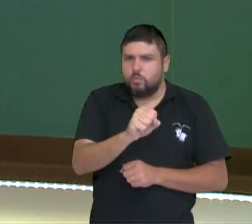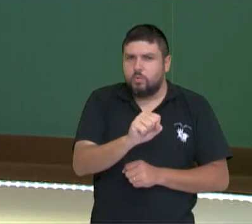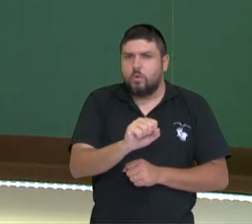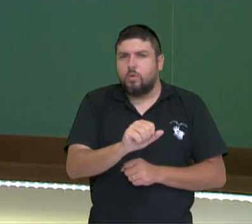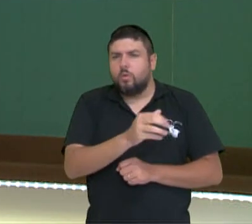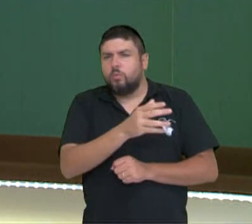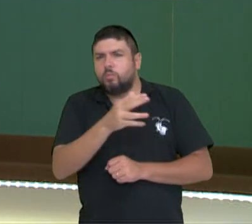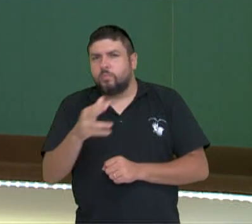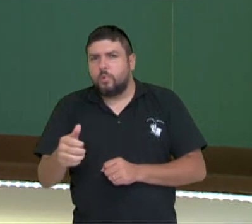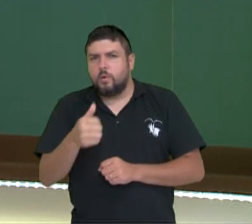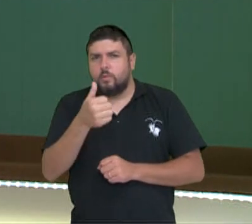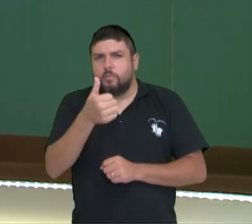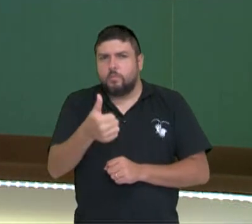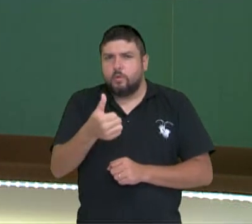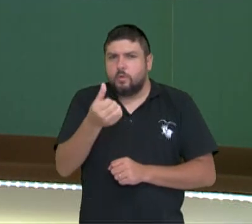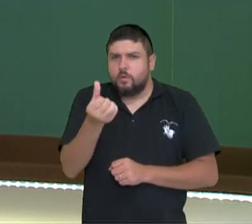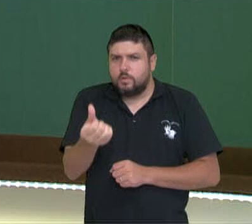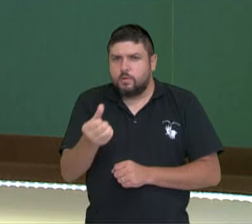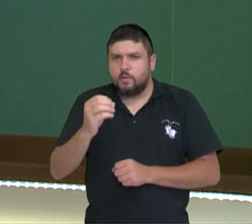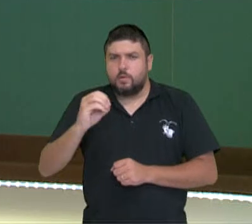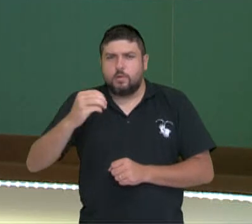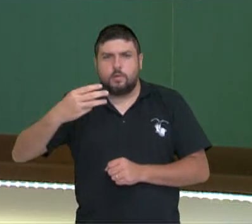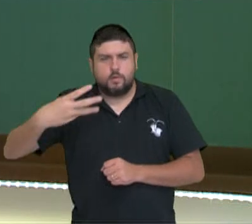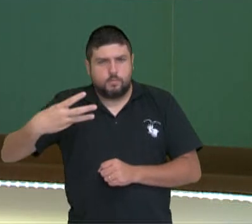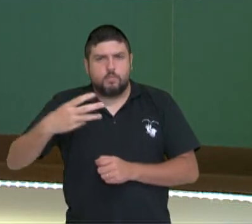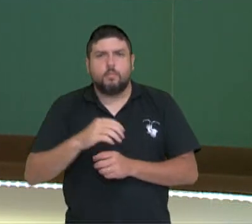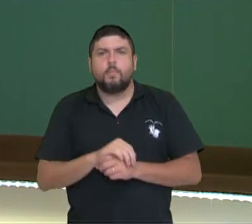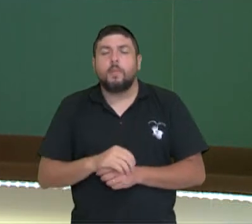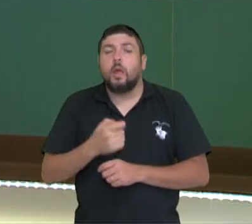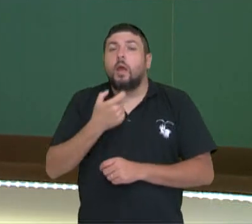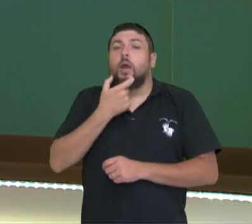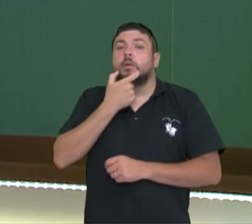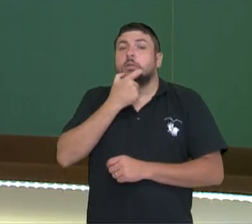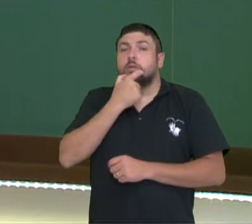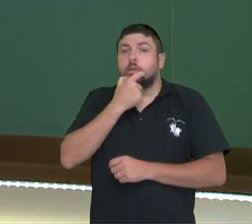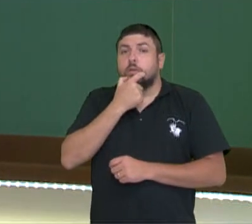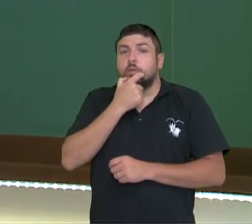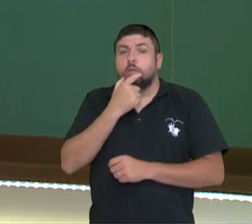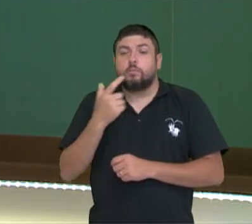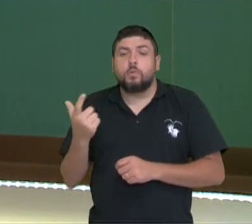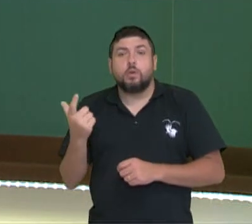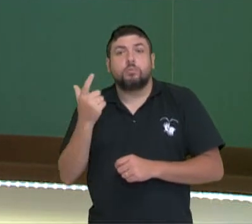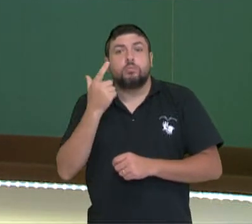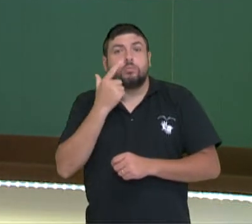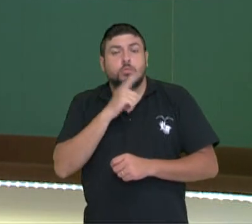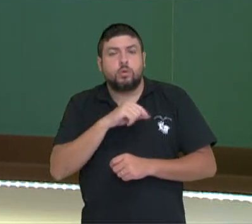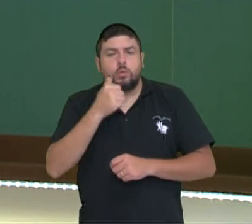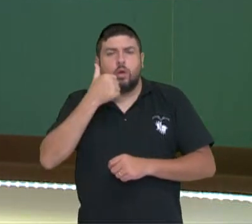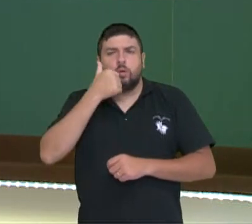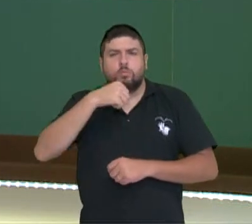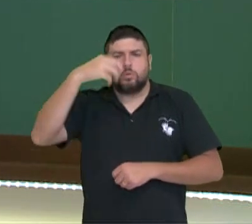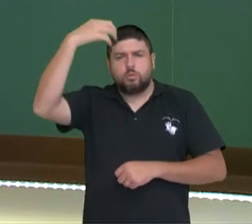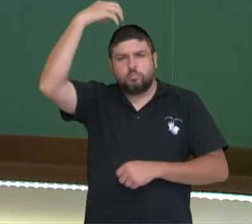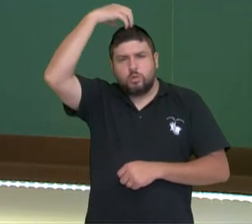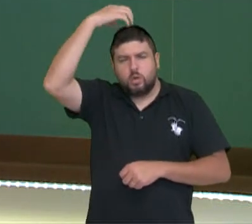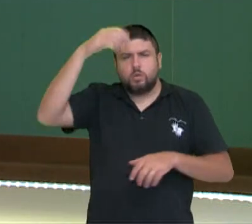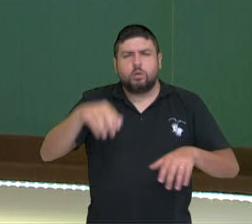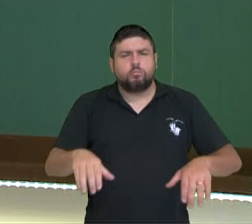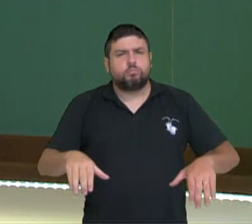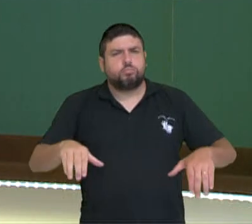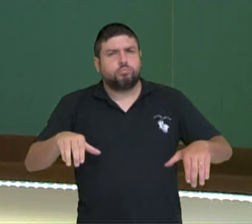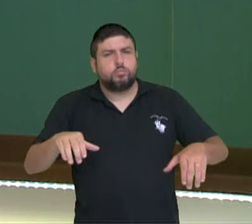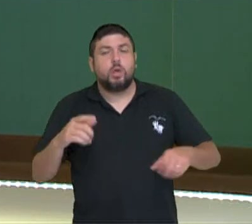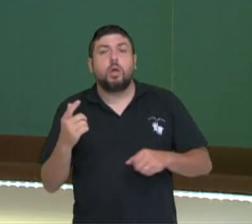1603. A Inglaterra conseguiu, com o governo, né, dessa grande monarca, conseguiu trazer um